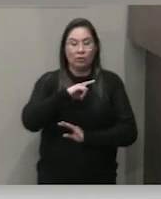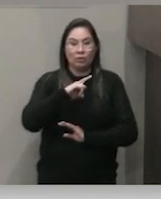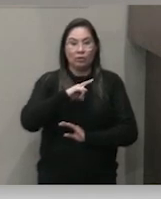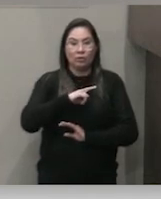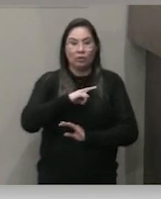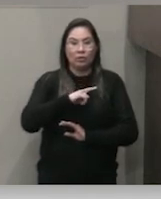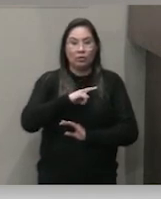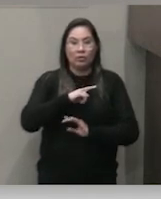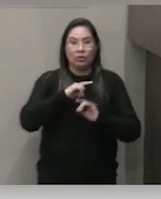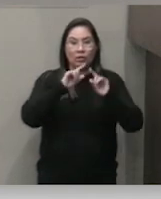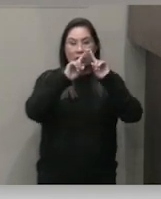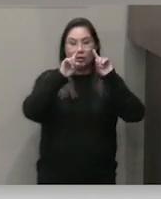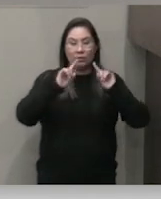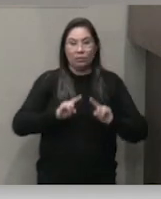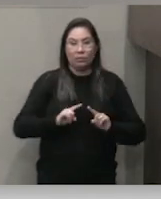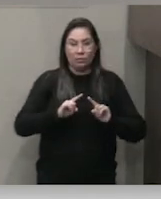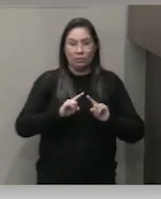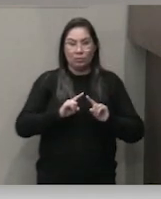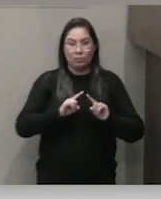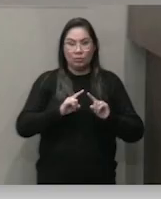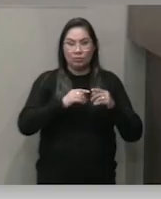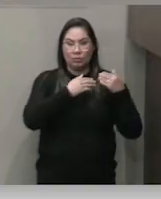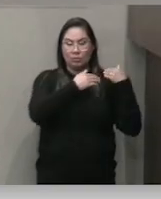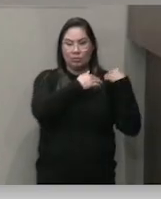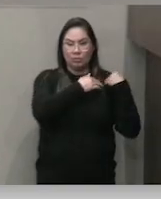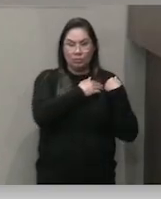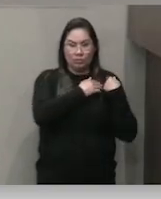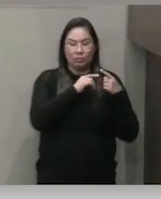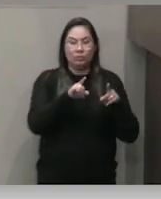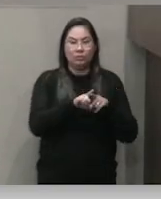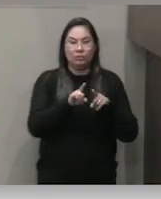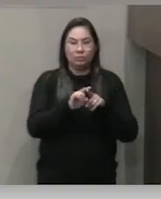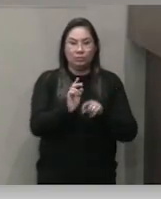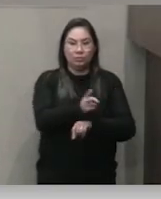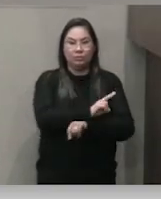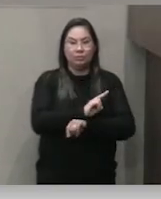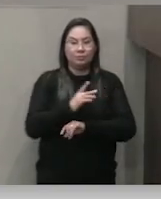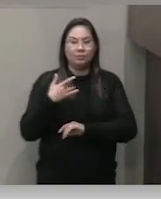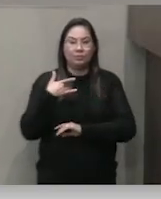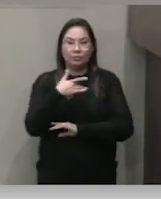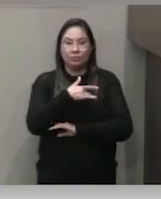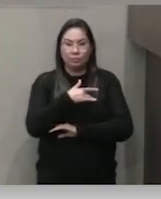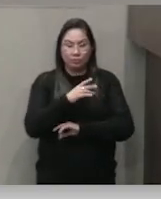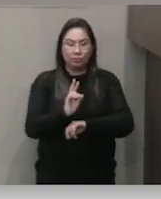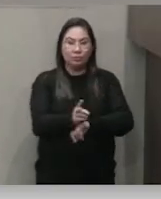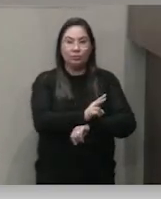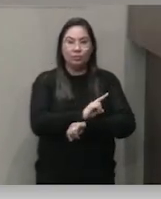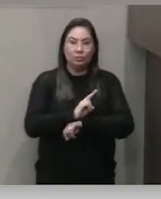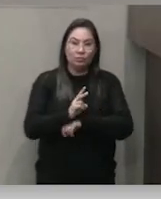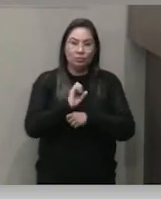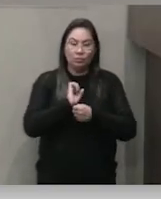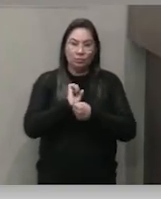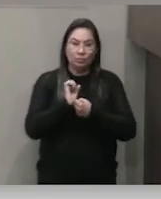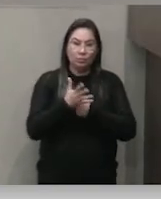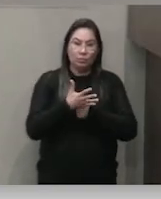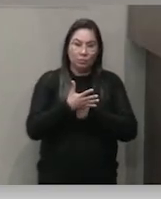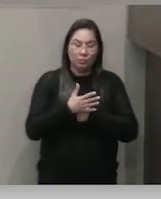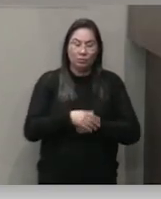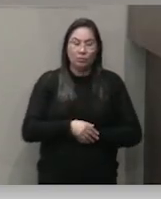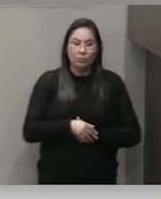públicos de agentes comunitários de saúde e de agentes de combate a endemias 1 e 2,